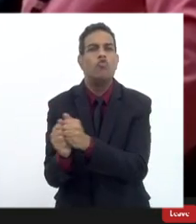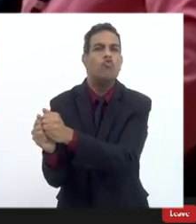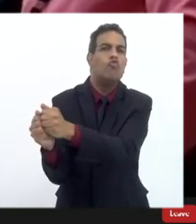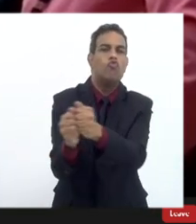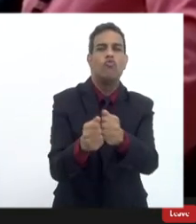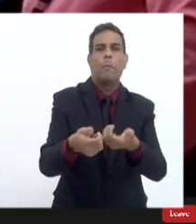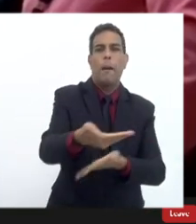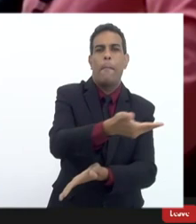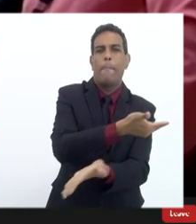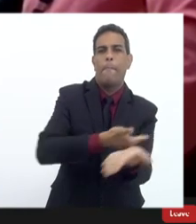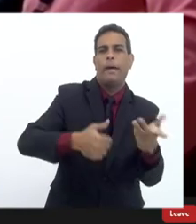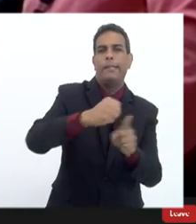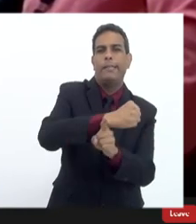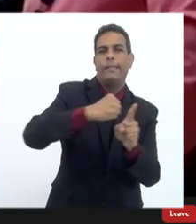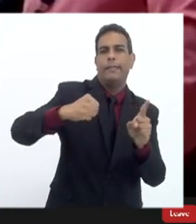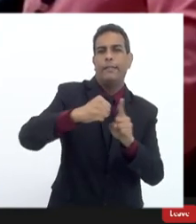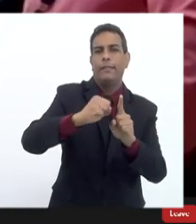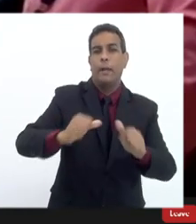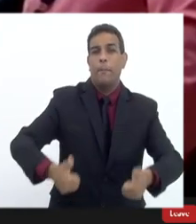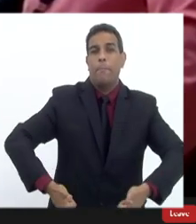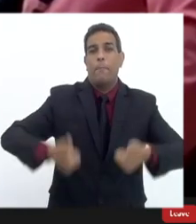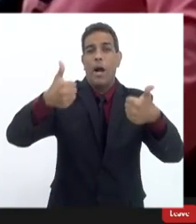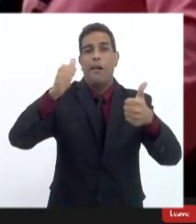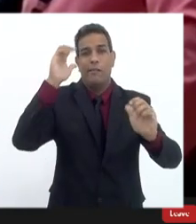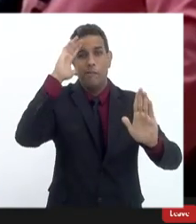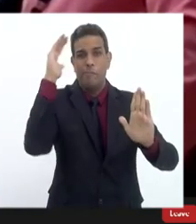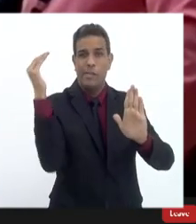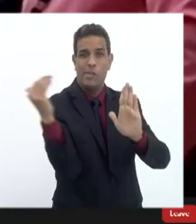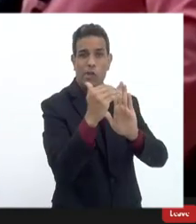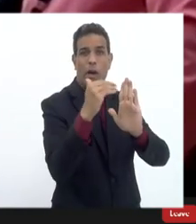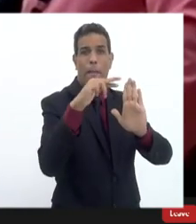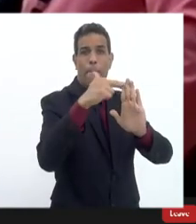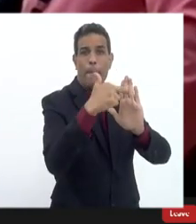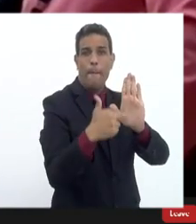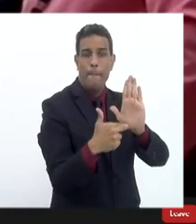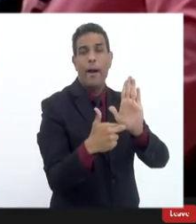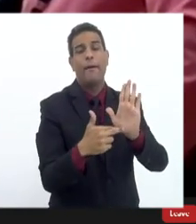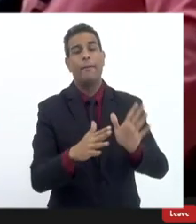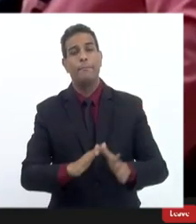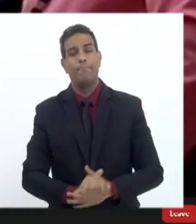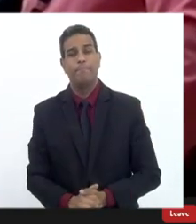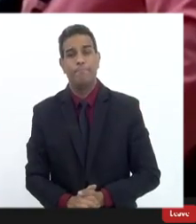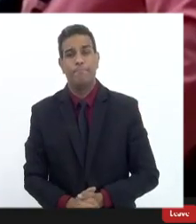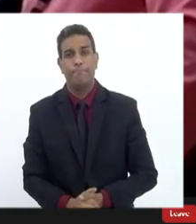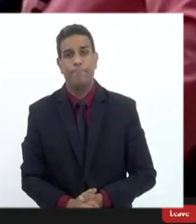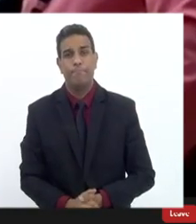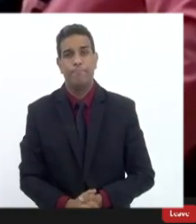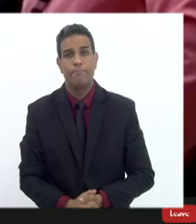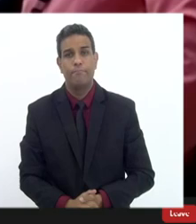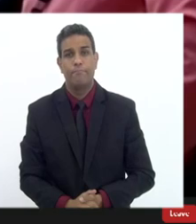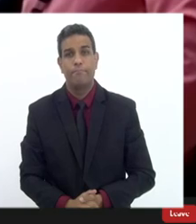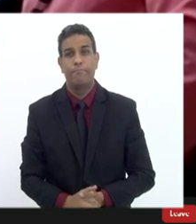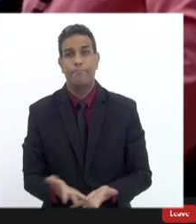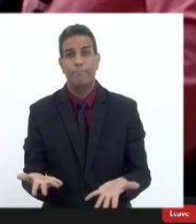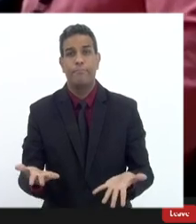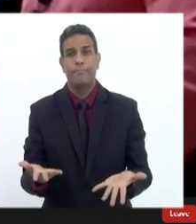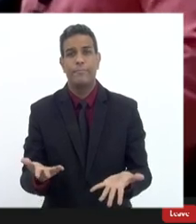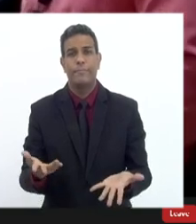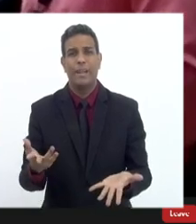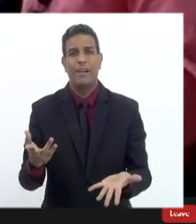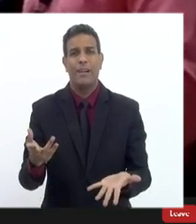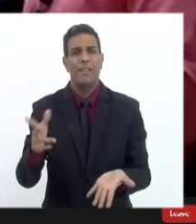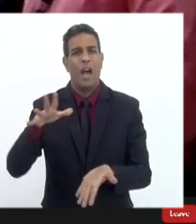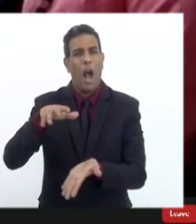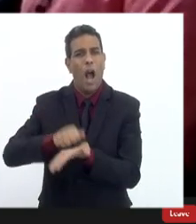todos, tomando as melhores atitudes. Algo mais. Eu fiz todas as